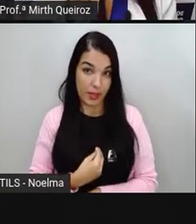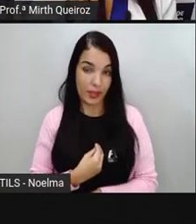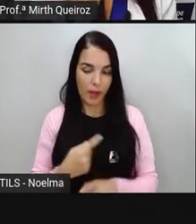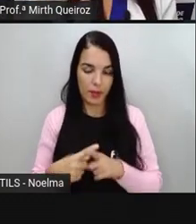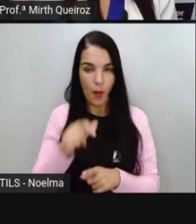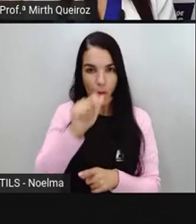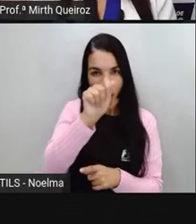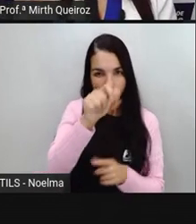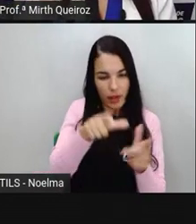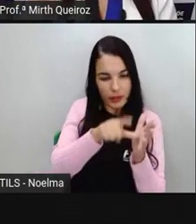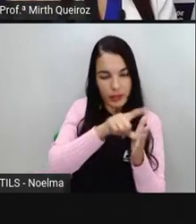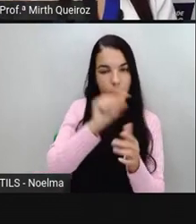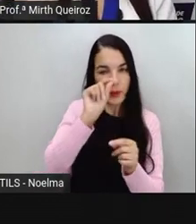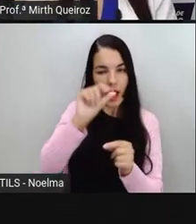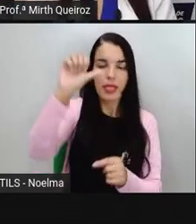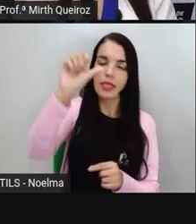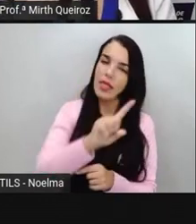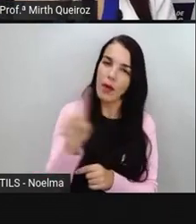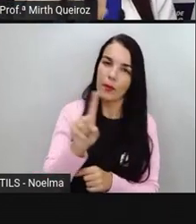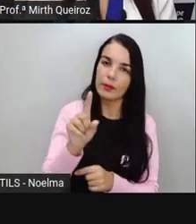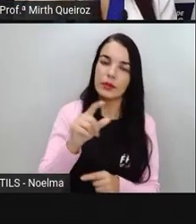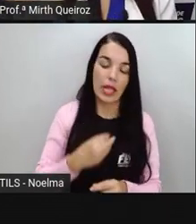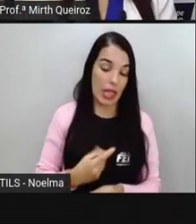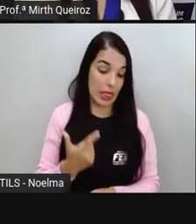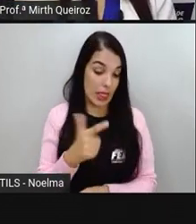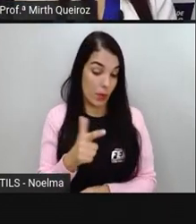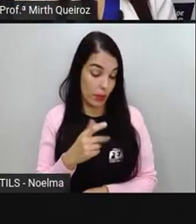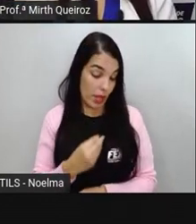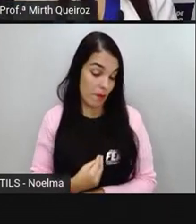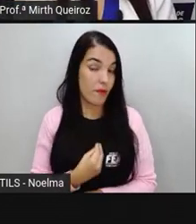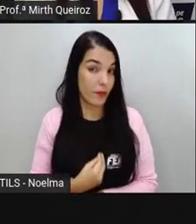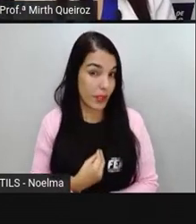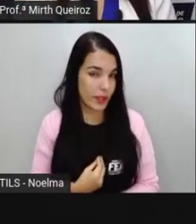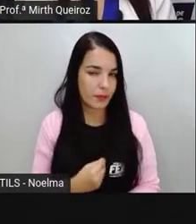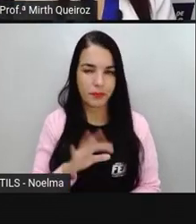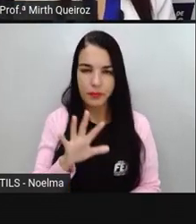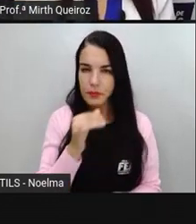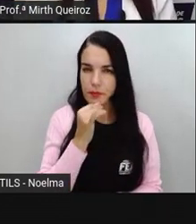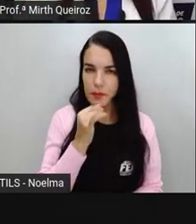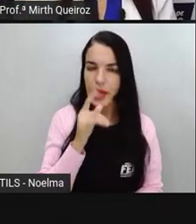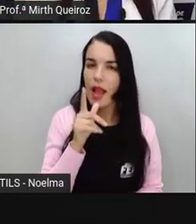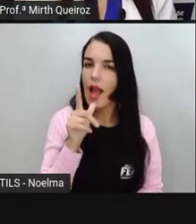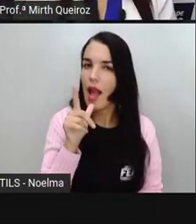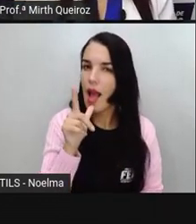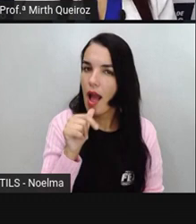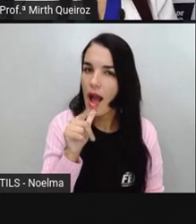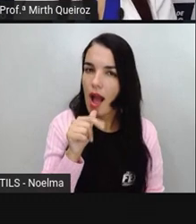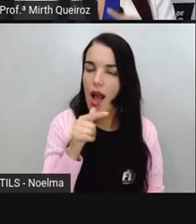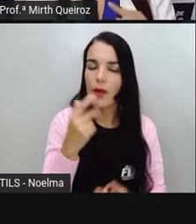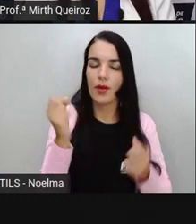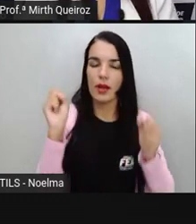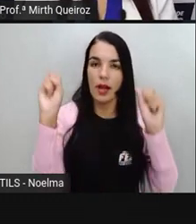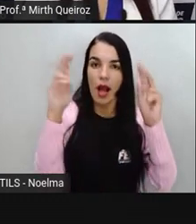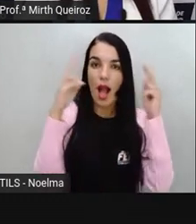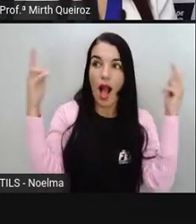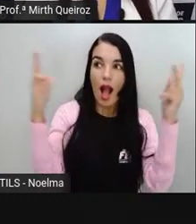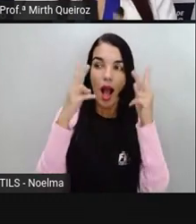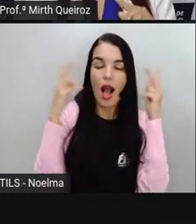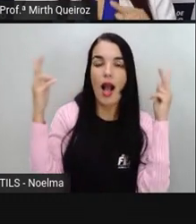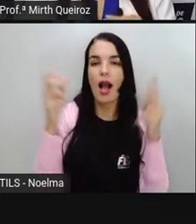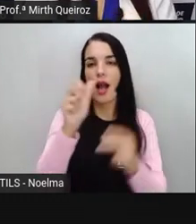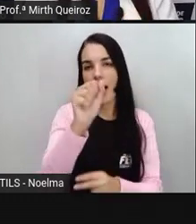significa não, não biótico. Biótico vem de vida, então não vivos. Os seres não vivos, que é o caso do ar, da